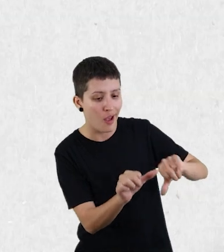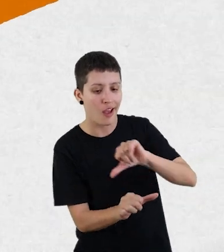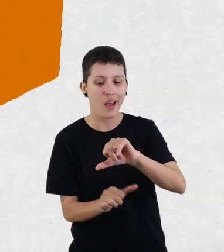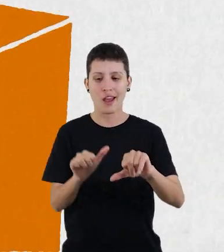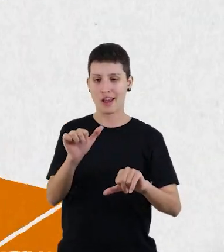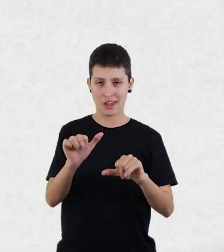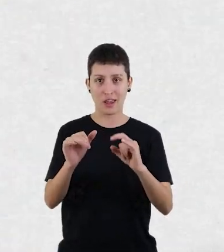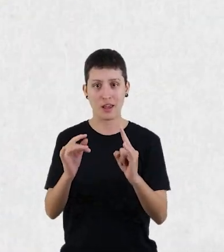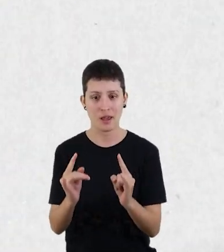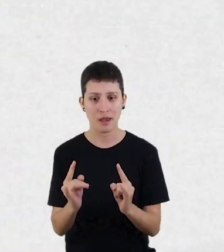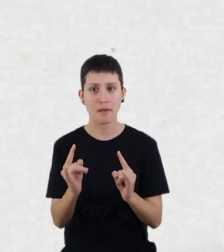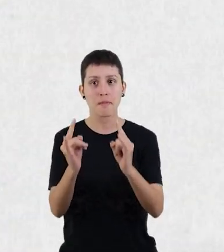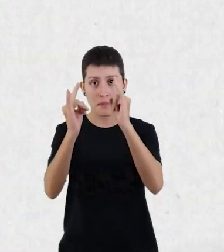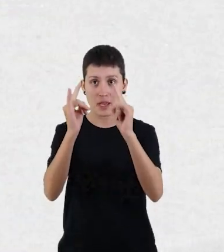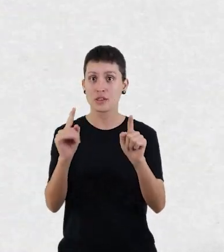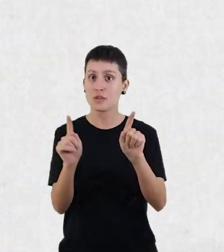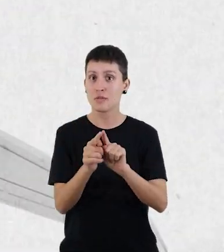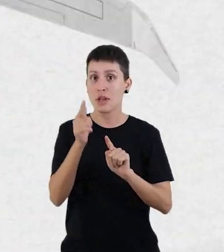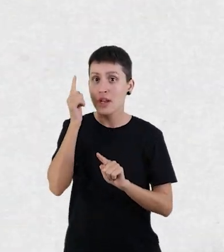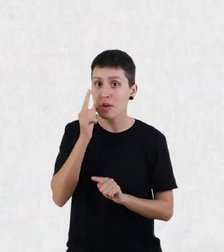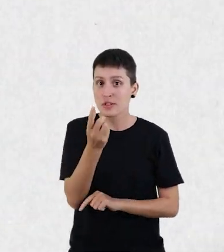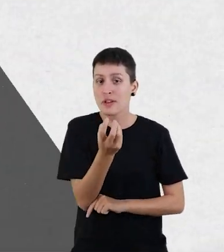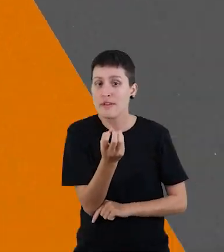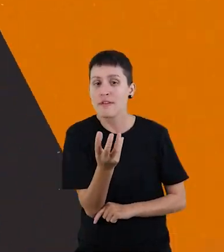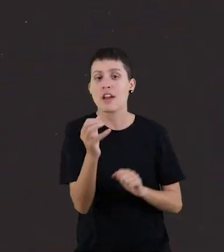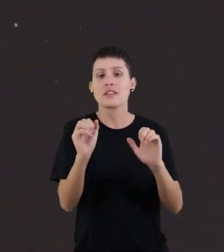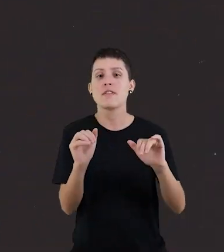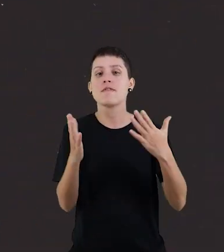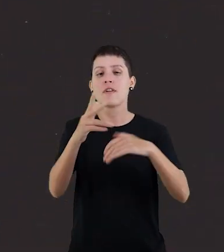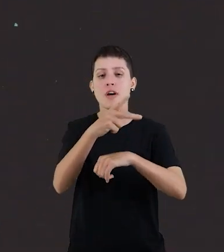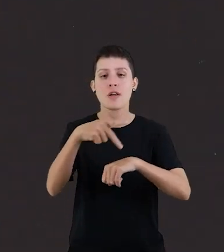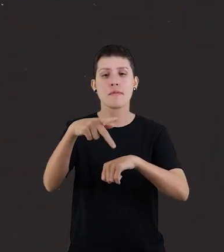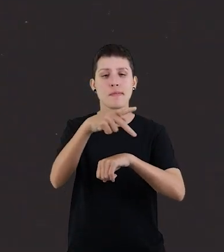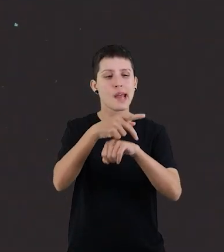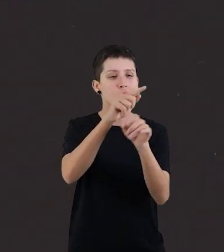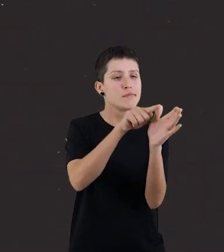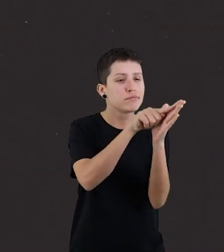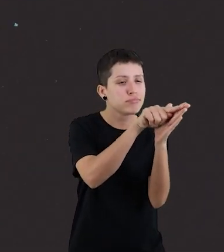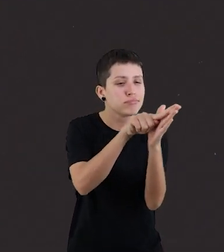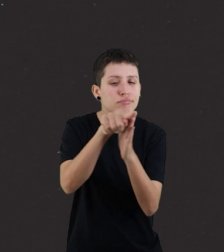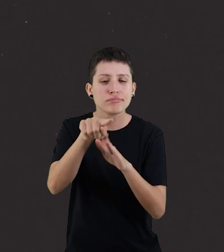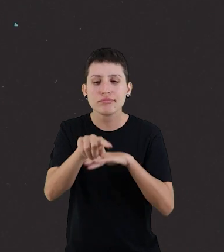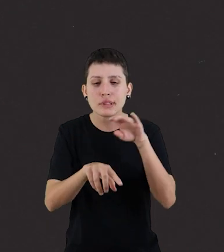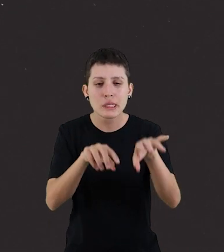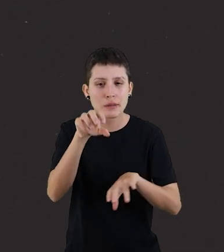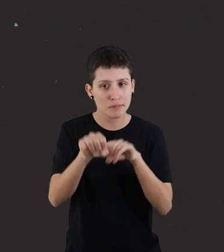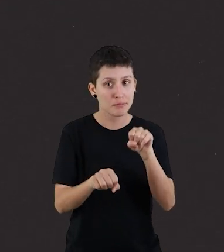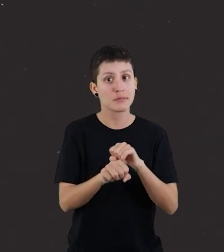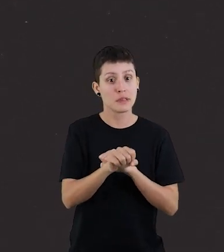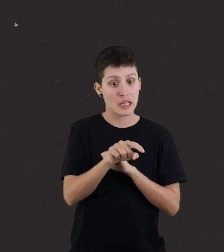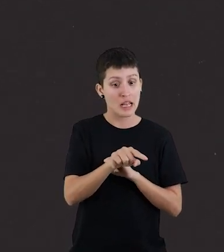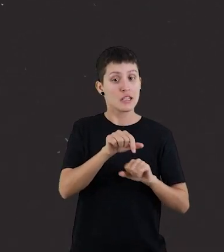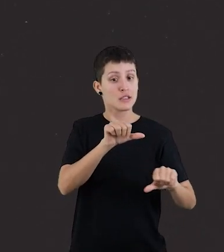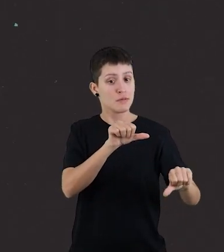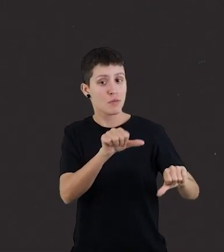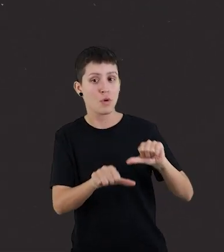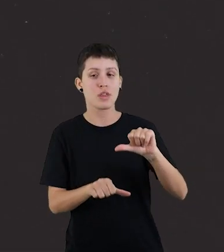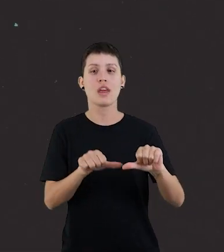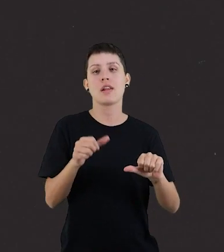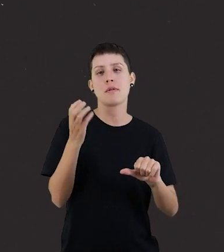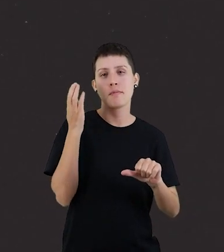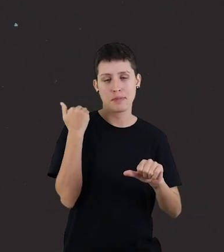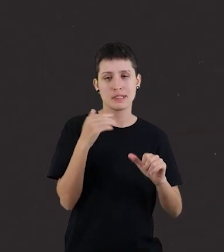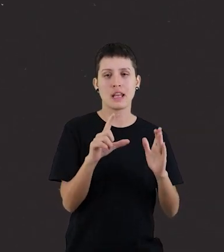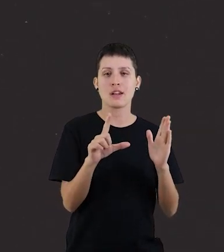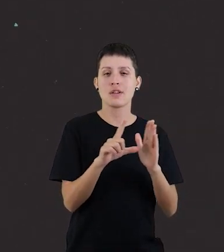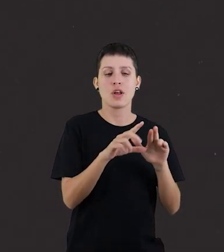até a primeira viagem internacional para a pesquisa de mercado. Nossos clientes foram mudando de surf shops para lojas esportivas